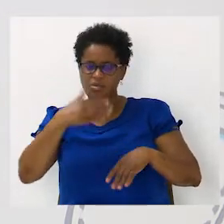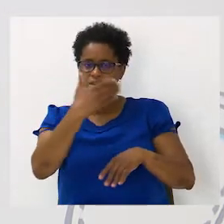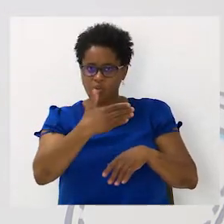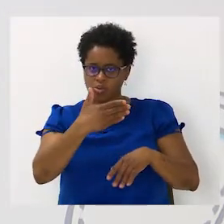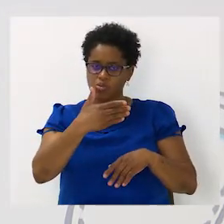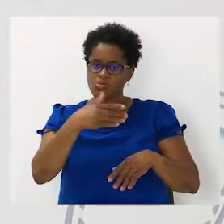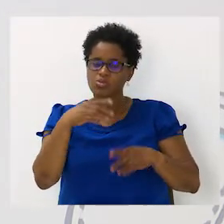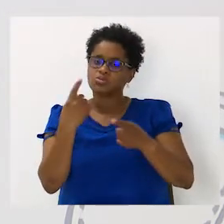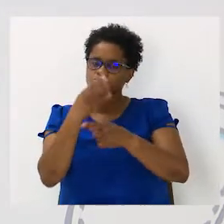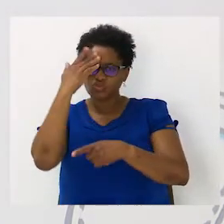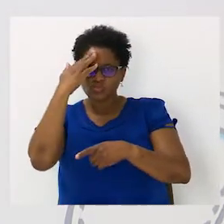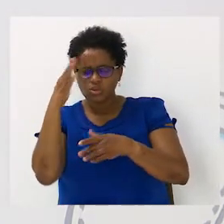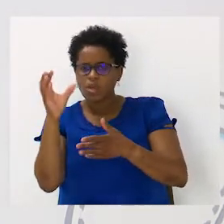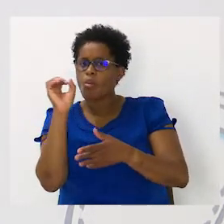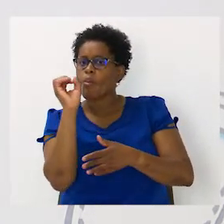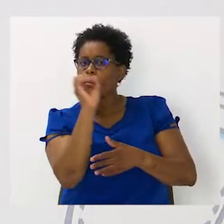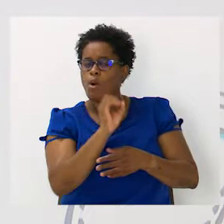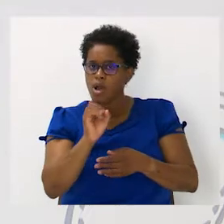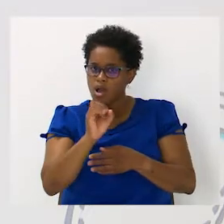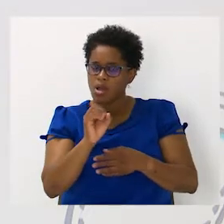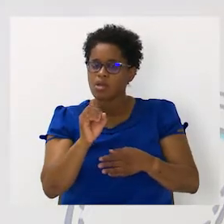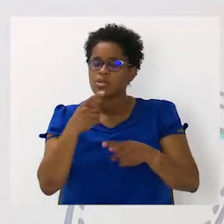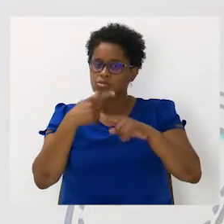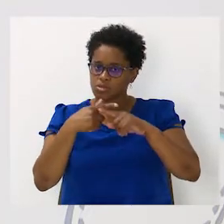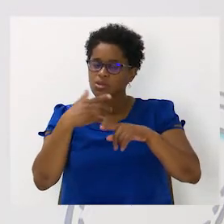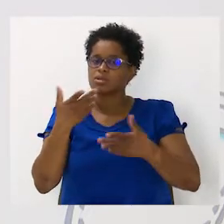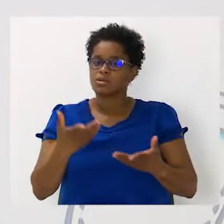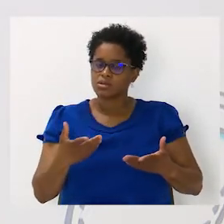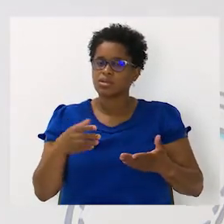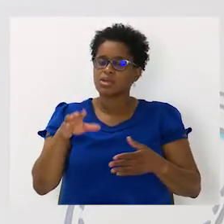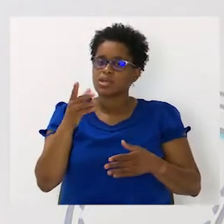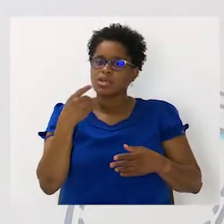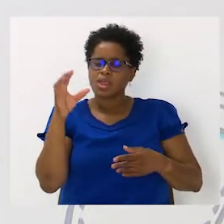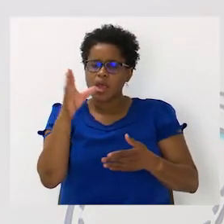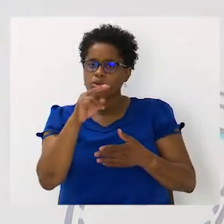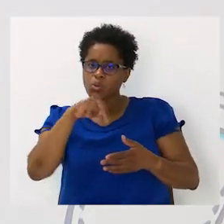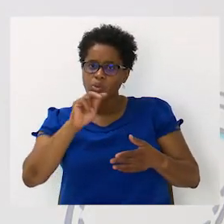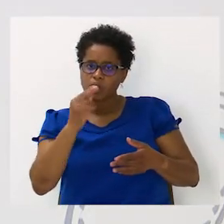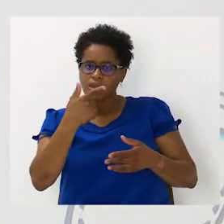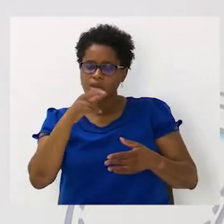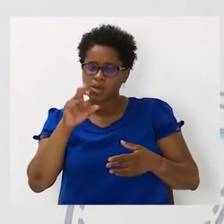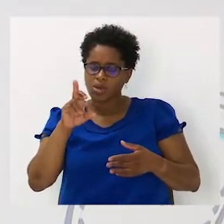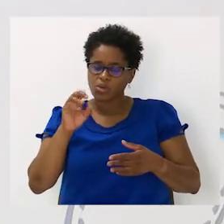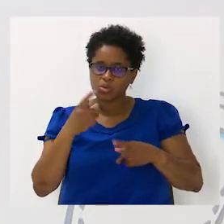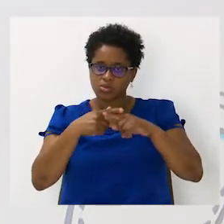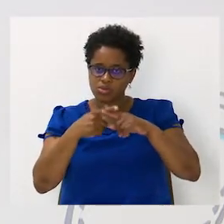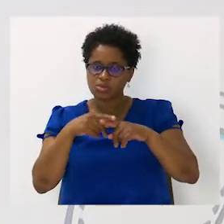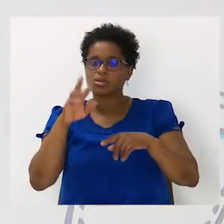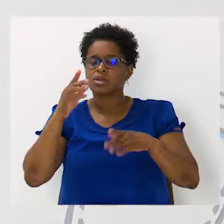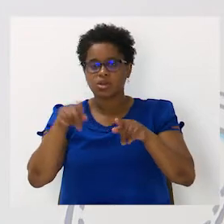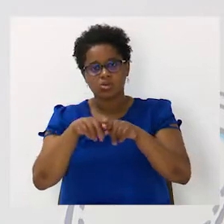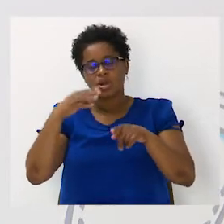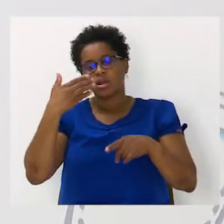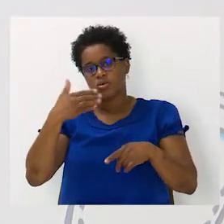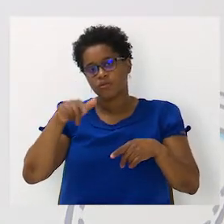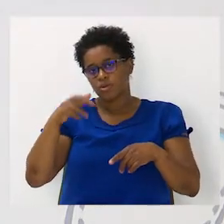elemento neutro da multiplicação, dá 1,8. X multiplica por 1,5 é igual a